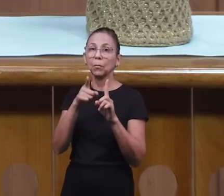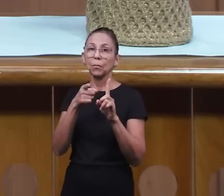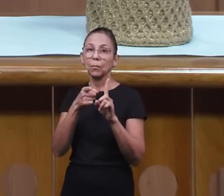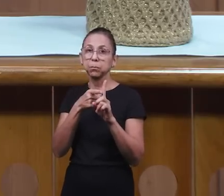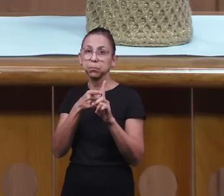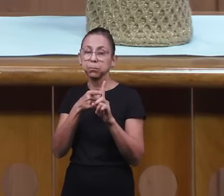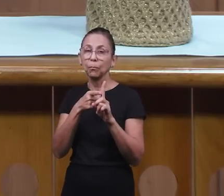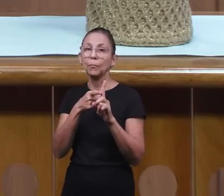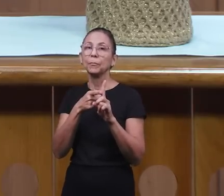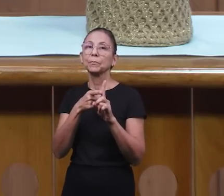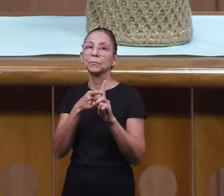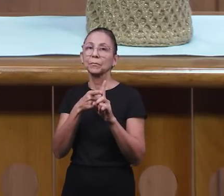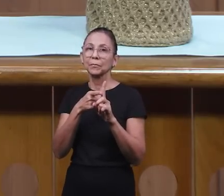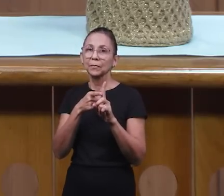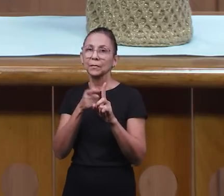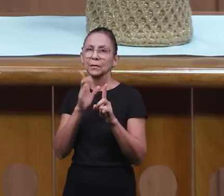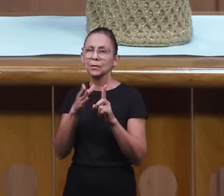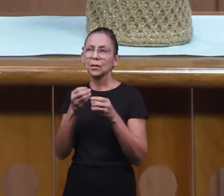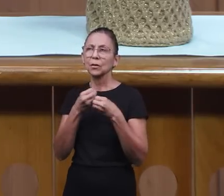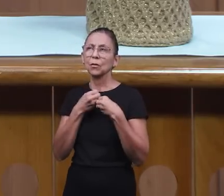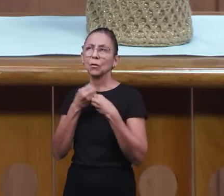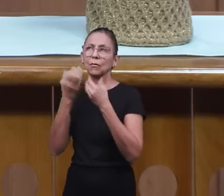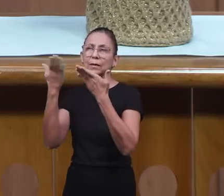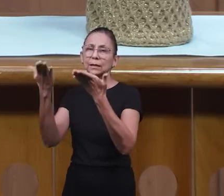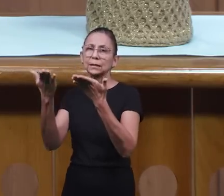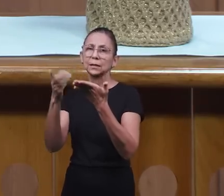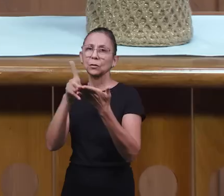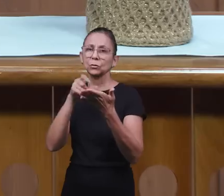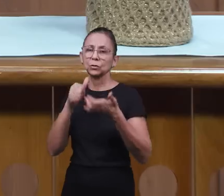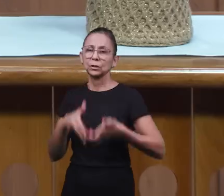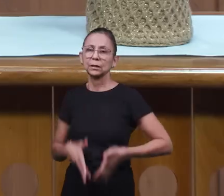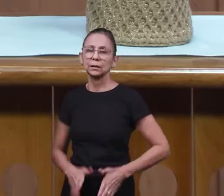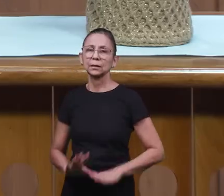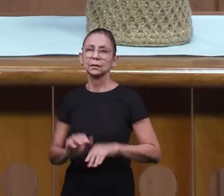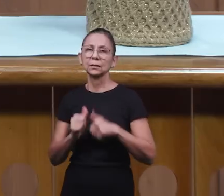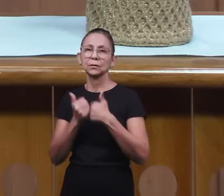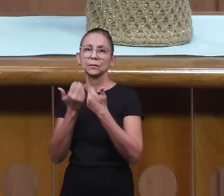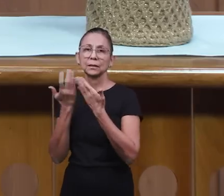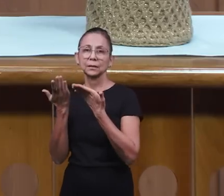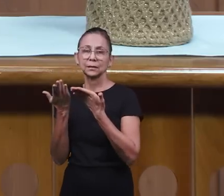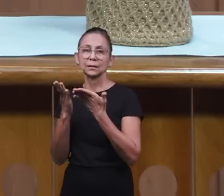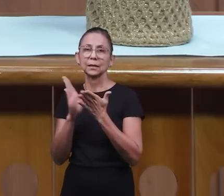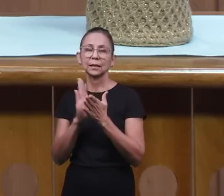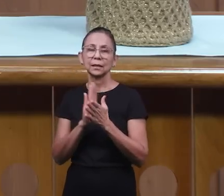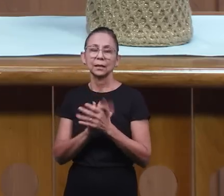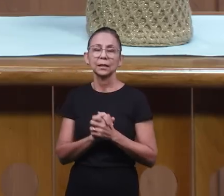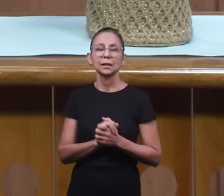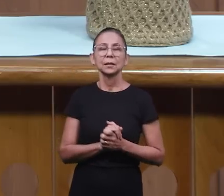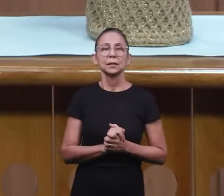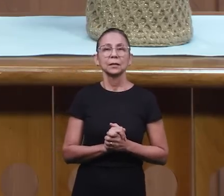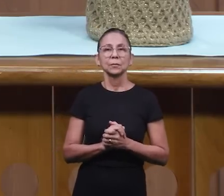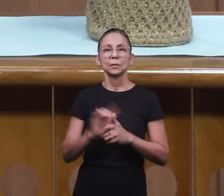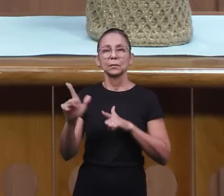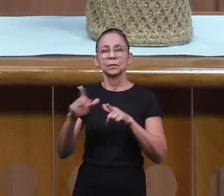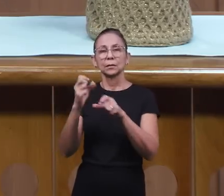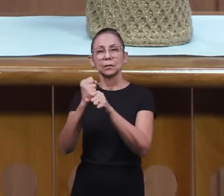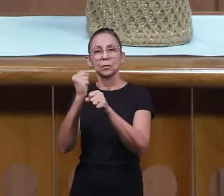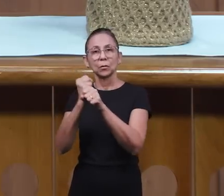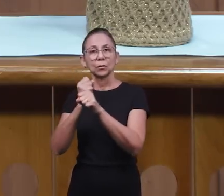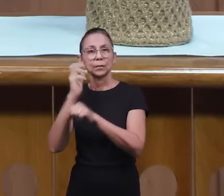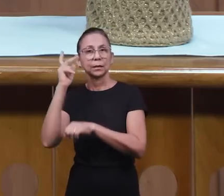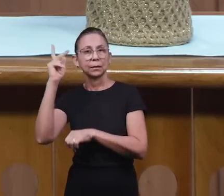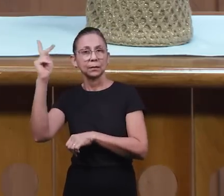concebido Samuel. Não servimos ao Senhor por ritualismo ou mera formalidade